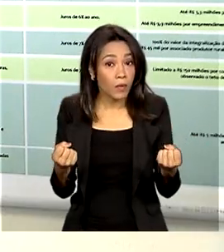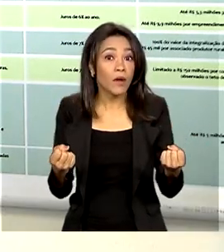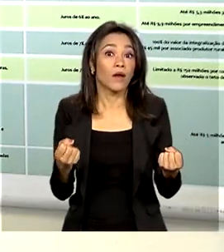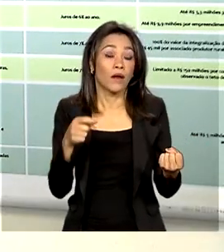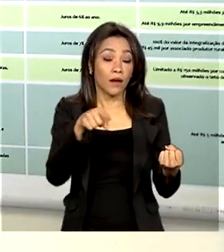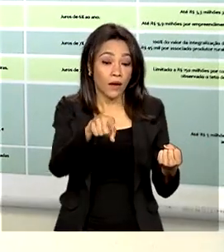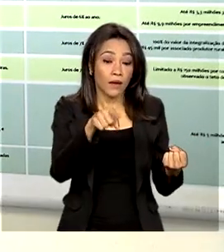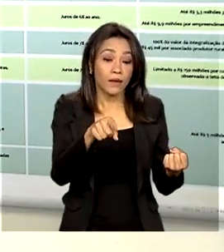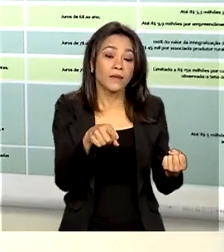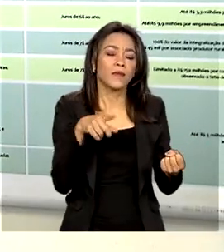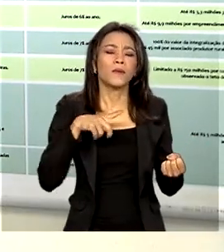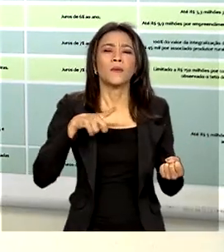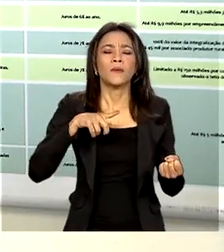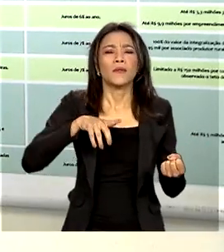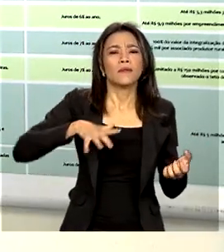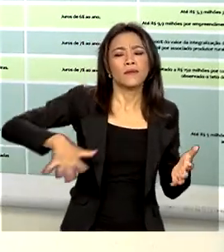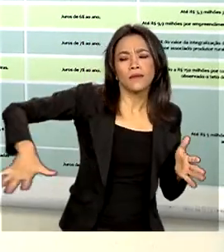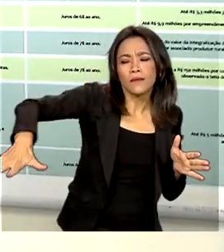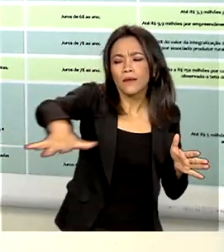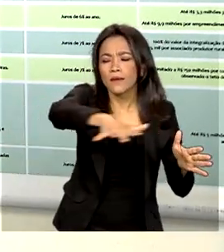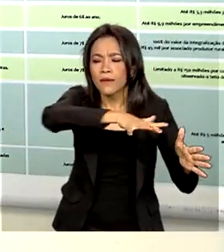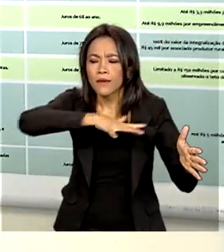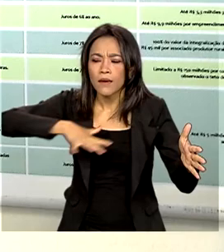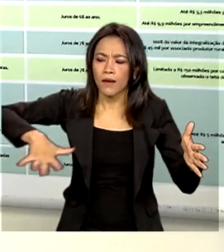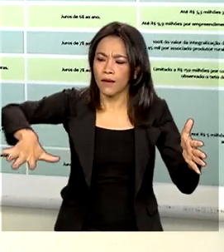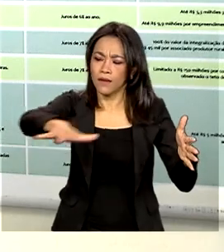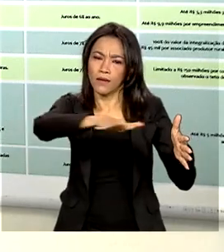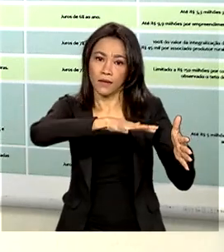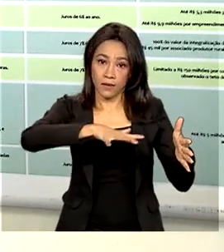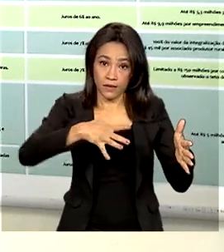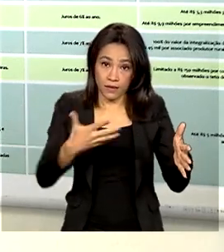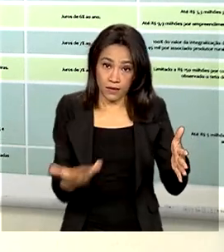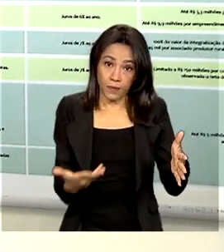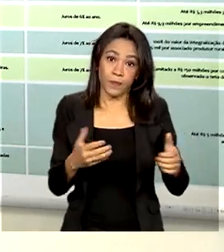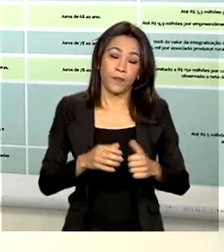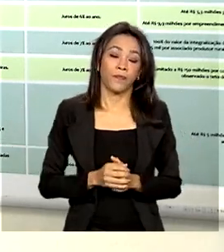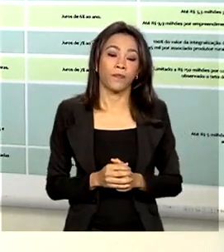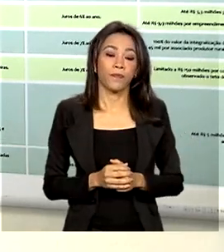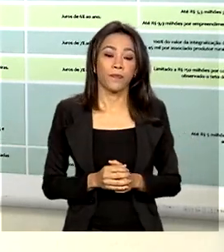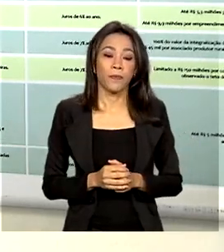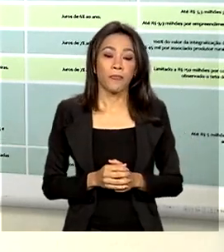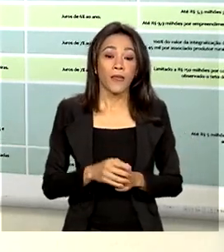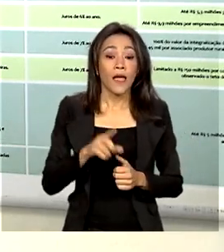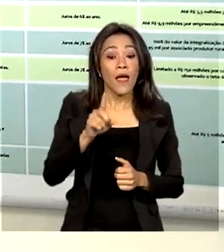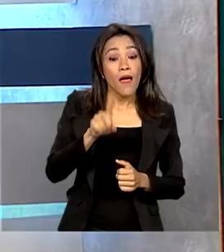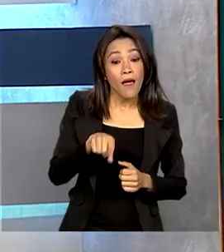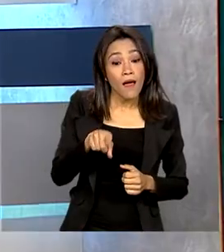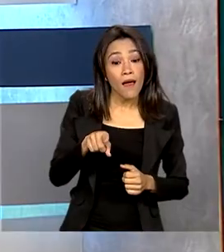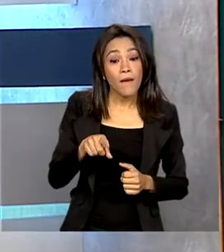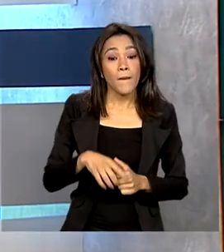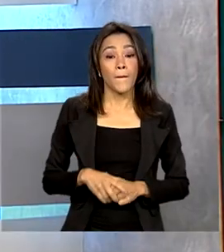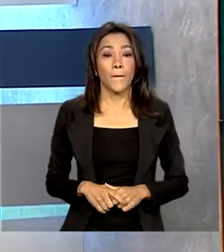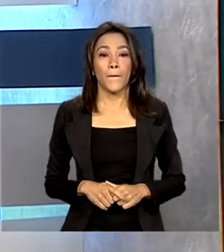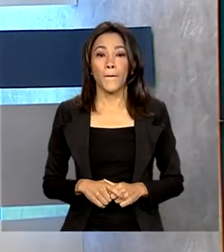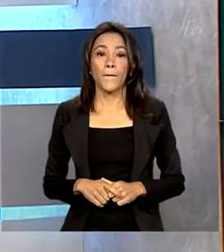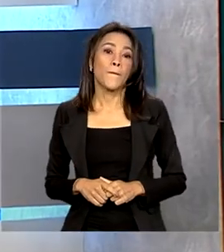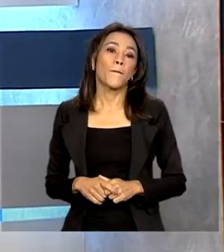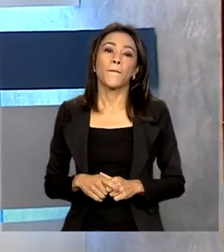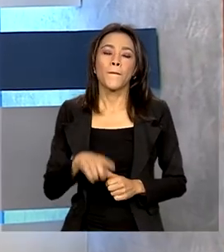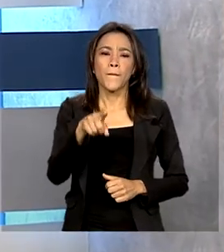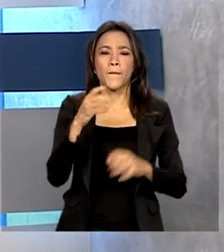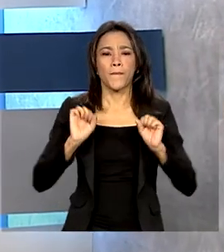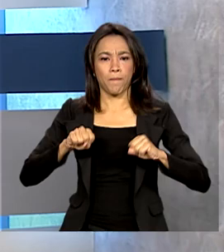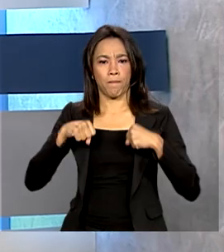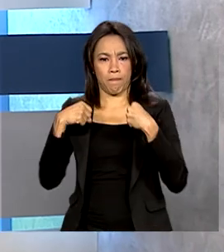para recuperação de pastagem, de áreas de pastagem também, né? Então são só vantagens. A